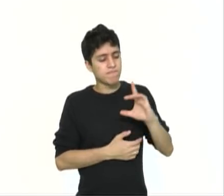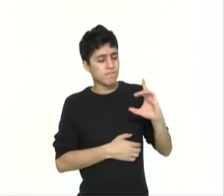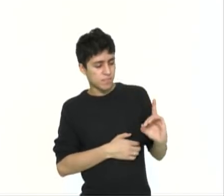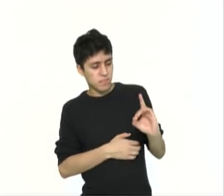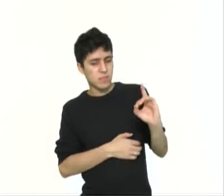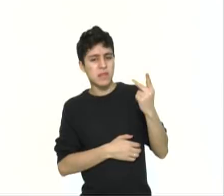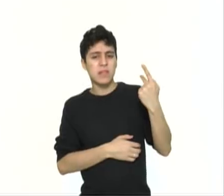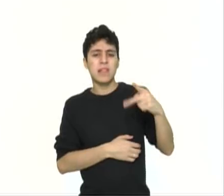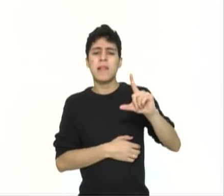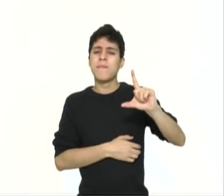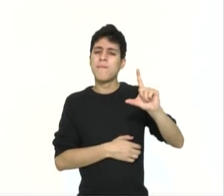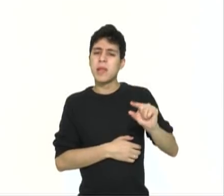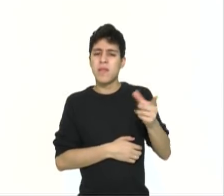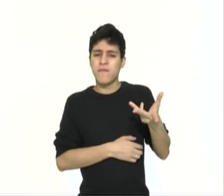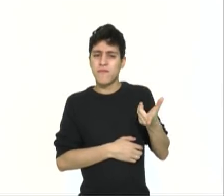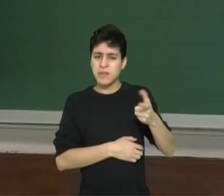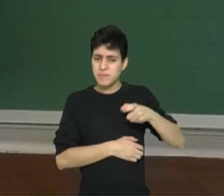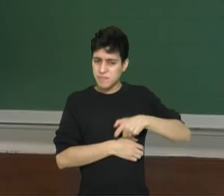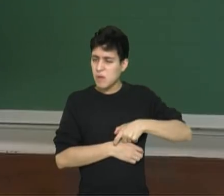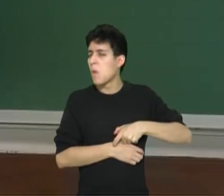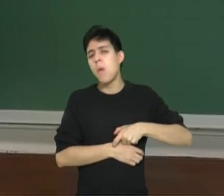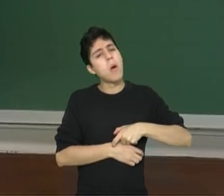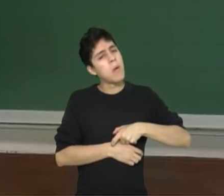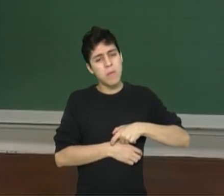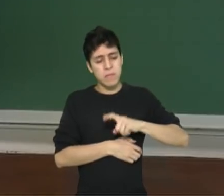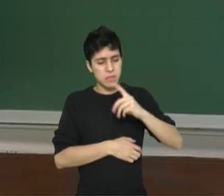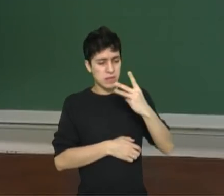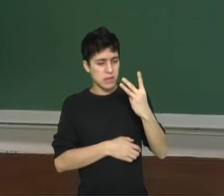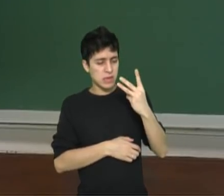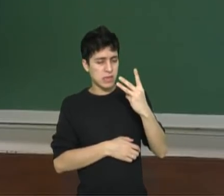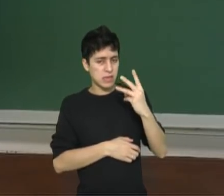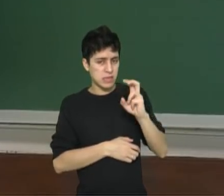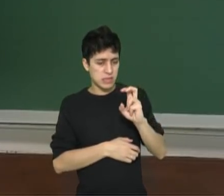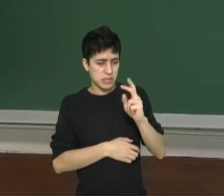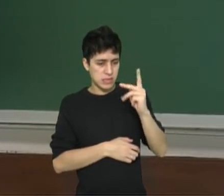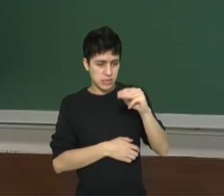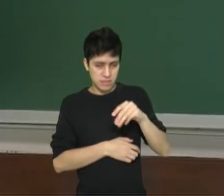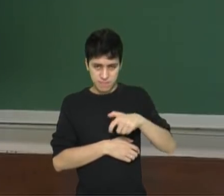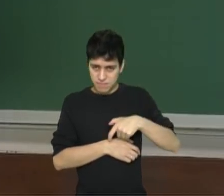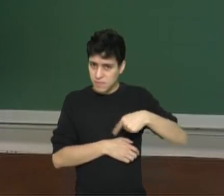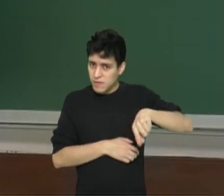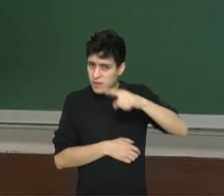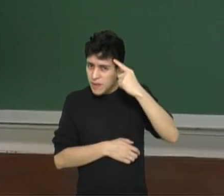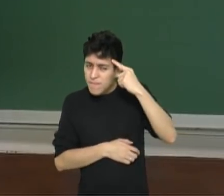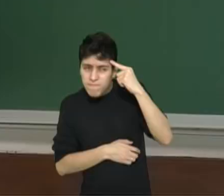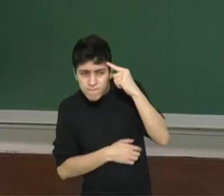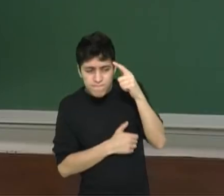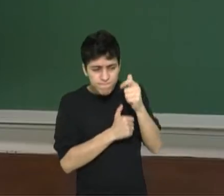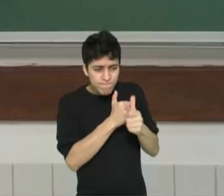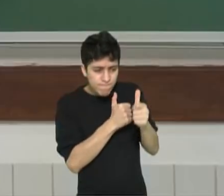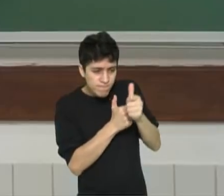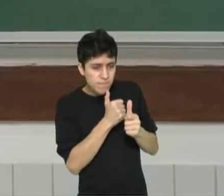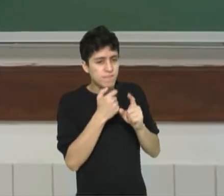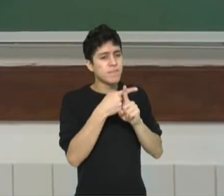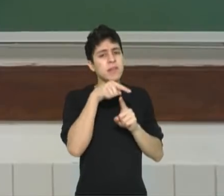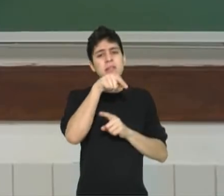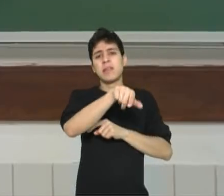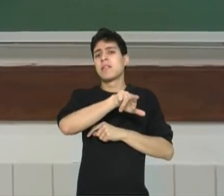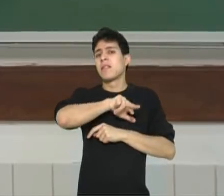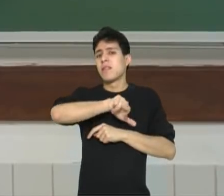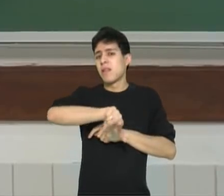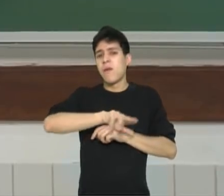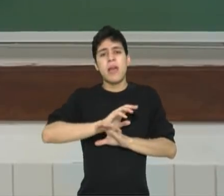a sua menor velocidade foi de 35 km por hora. Pensa bem, né, que essa não é nem a questão